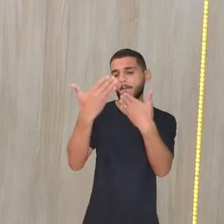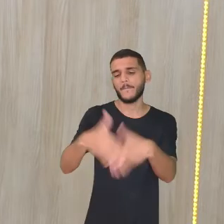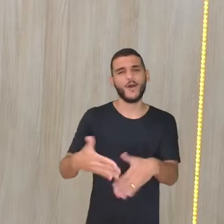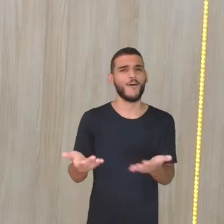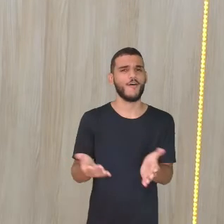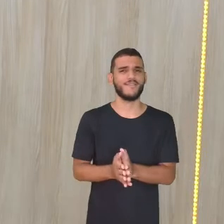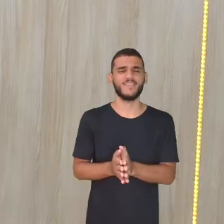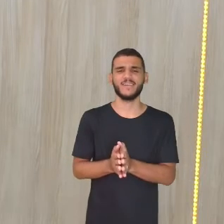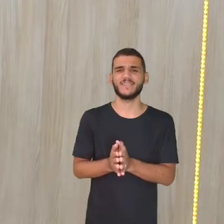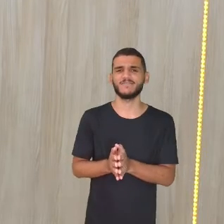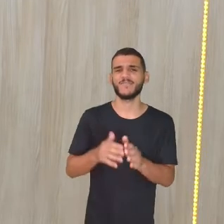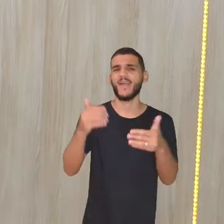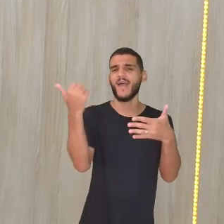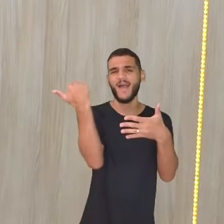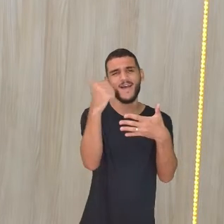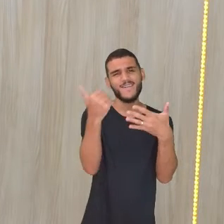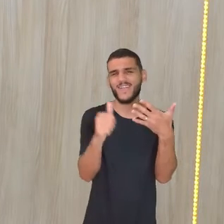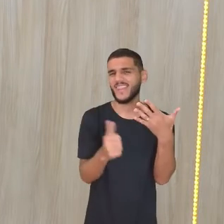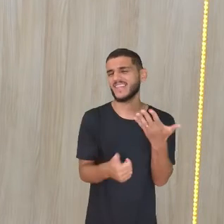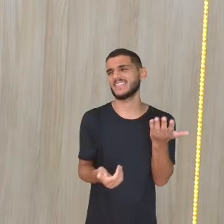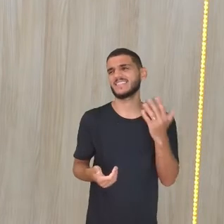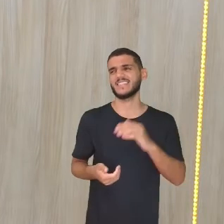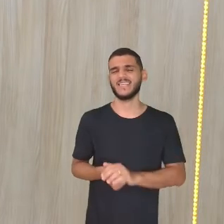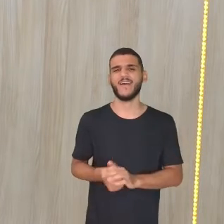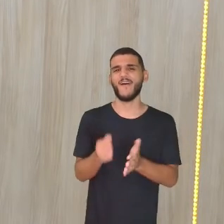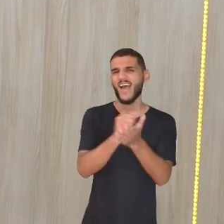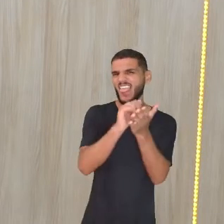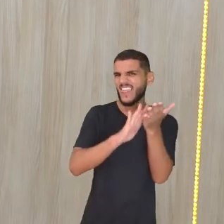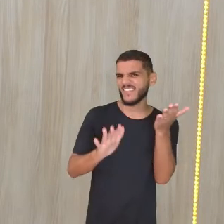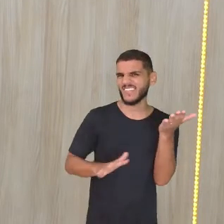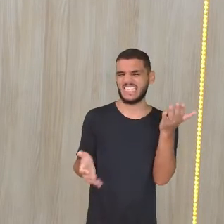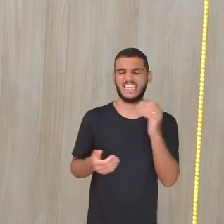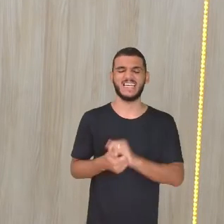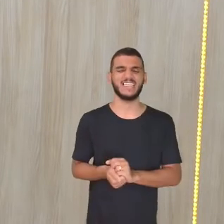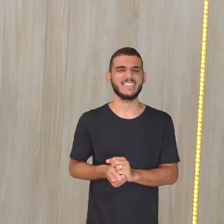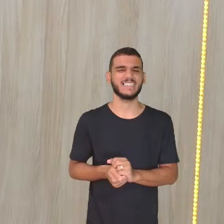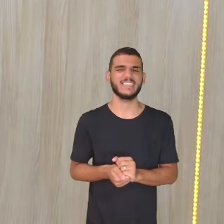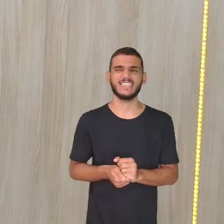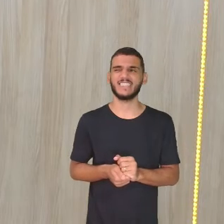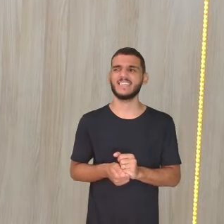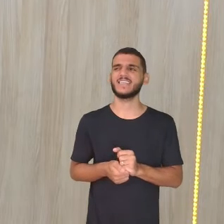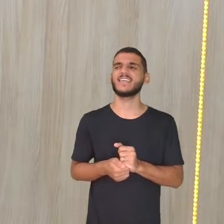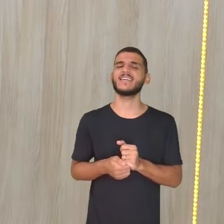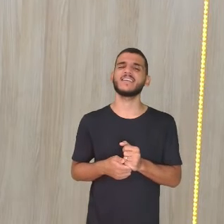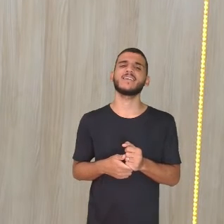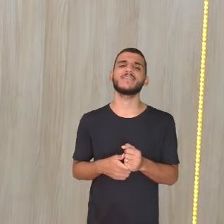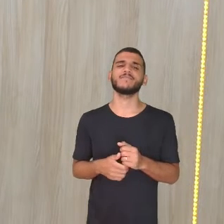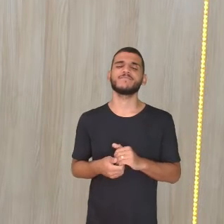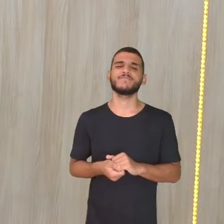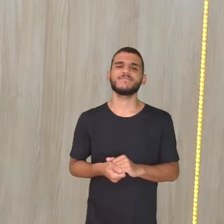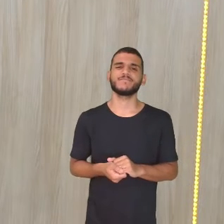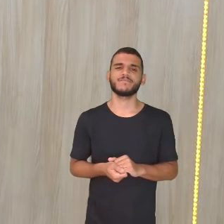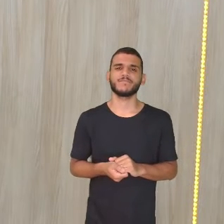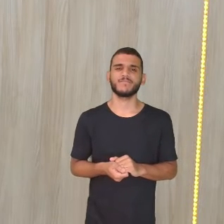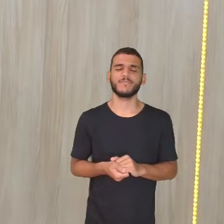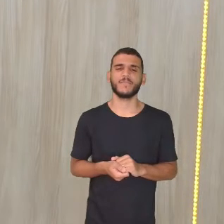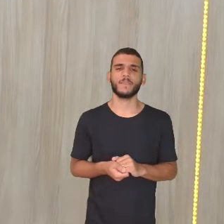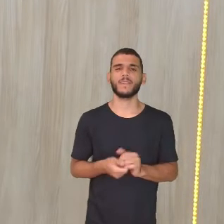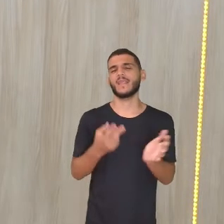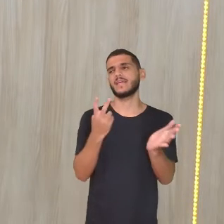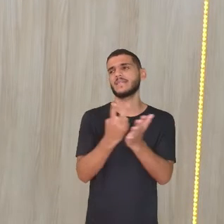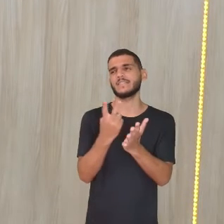né? Está ultrapassado. Exercício de verificação da aprendizagem, a